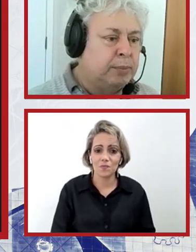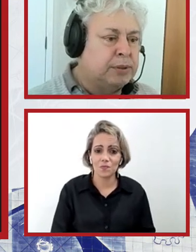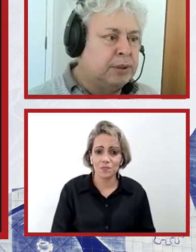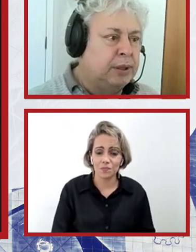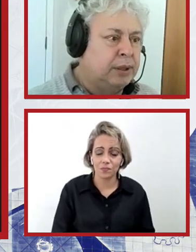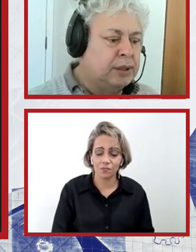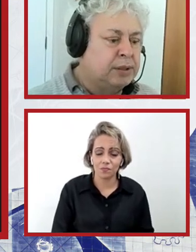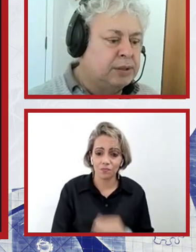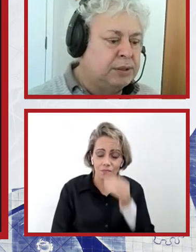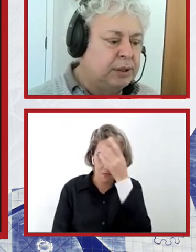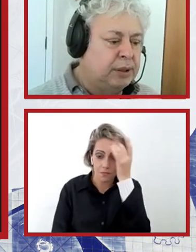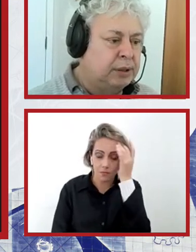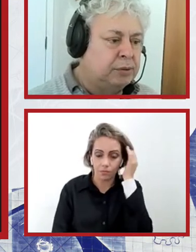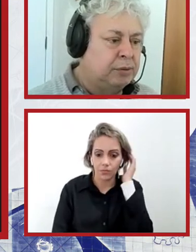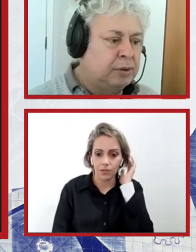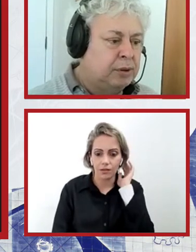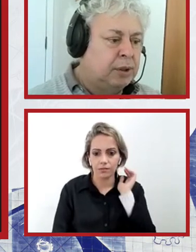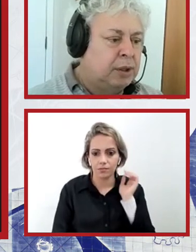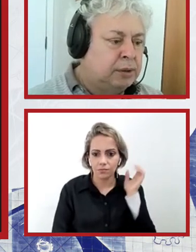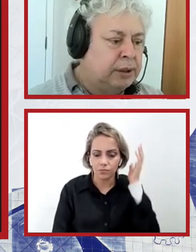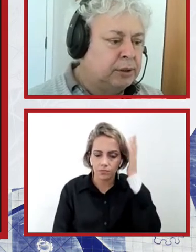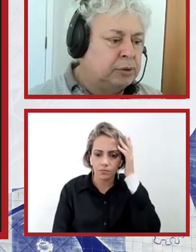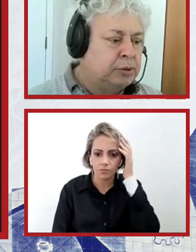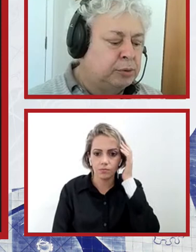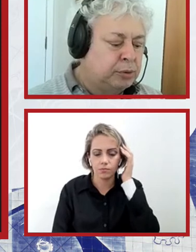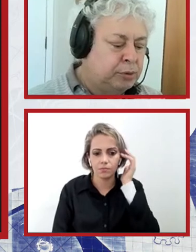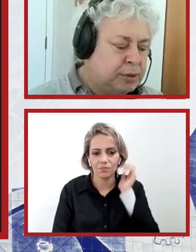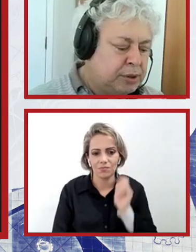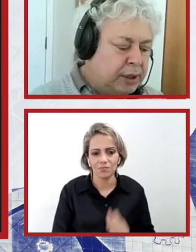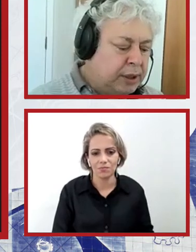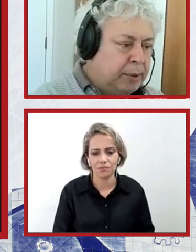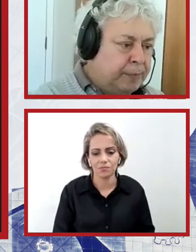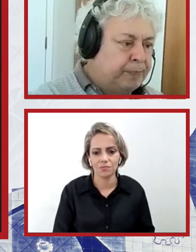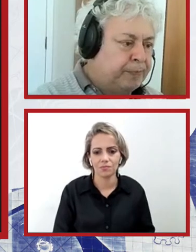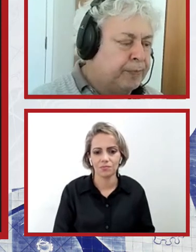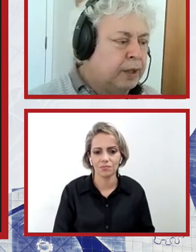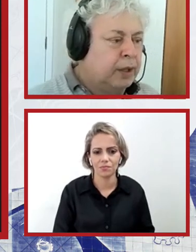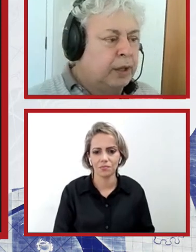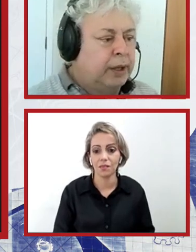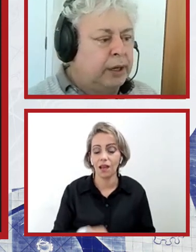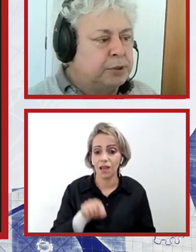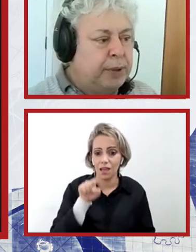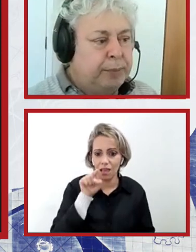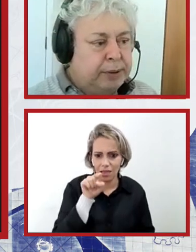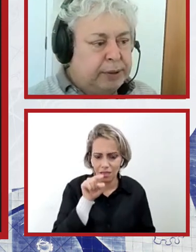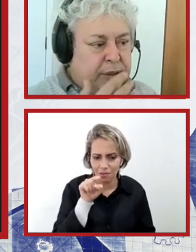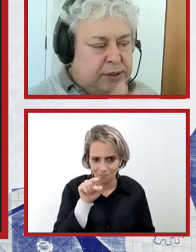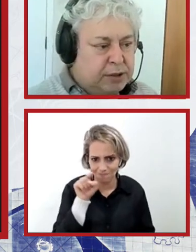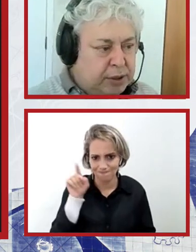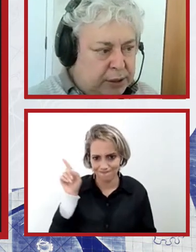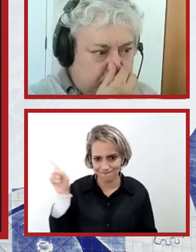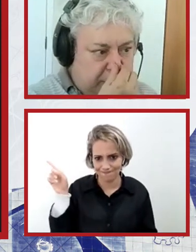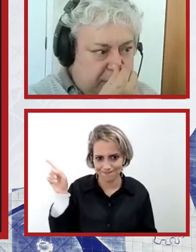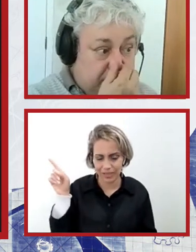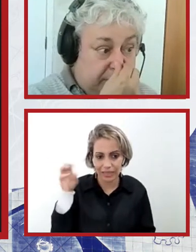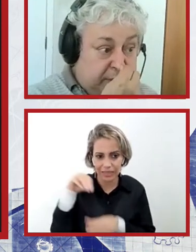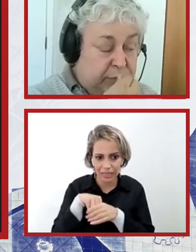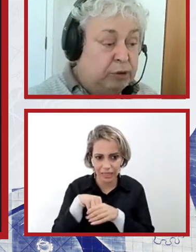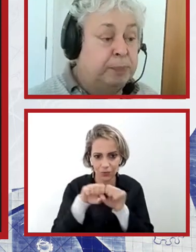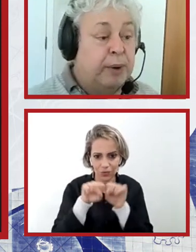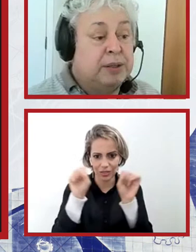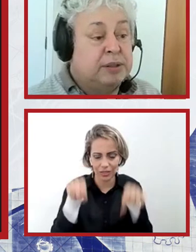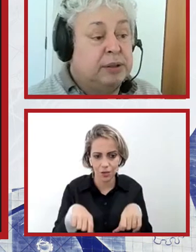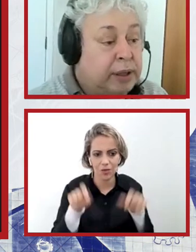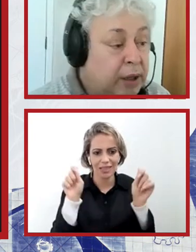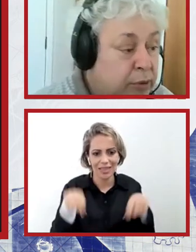E esses programas que existem dentro do sistema, eles permitem o acesso à leitura